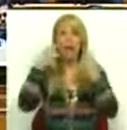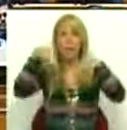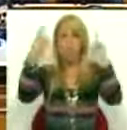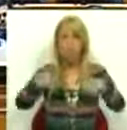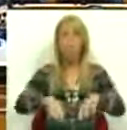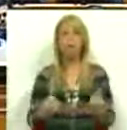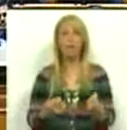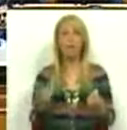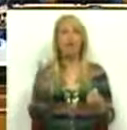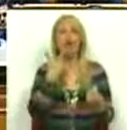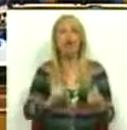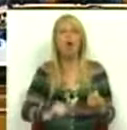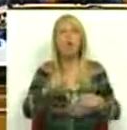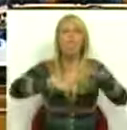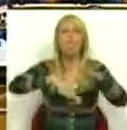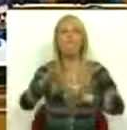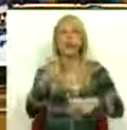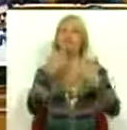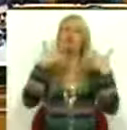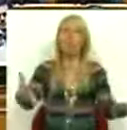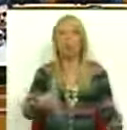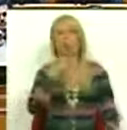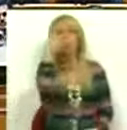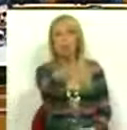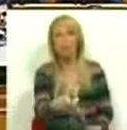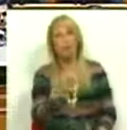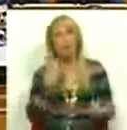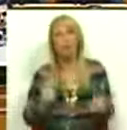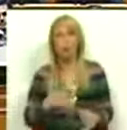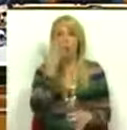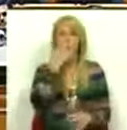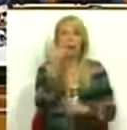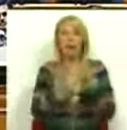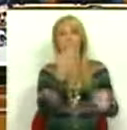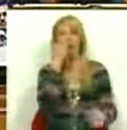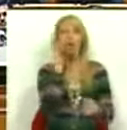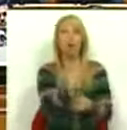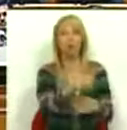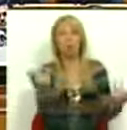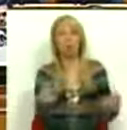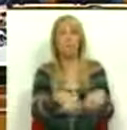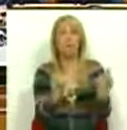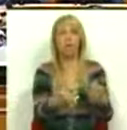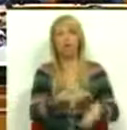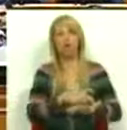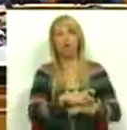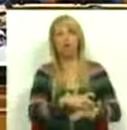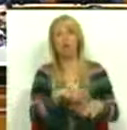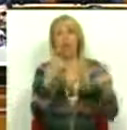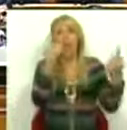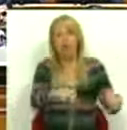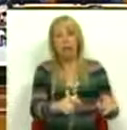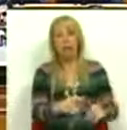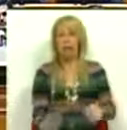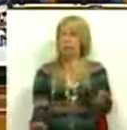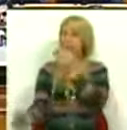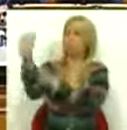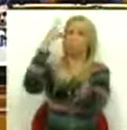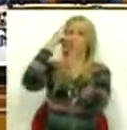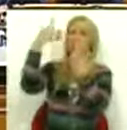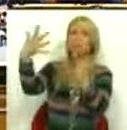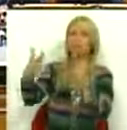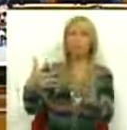é desculpa para tudo. Se determinadas atitudes não são de espantar em partidos radicais, é no mínimo surpreendente ver um partido cujo